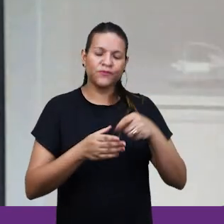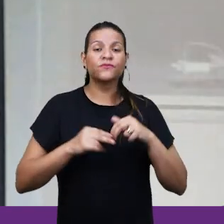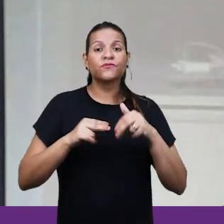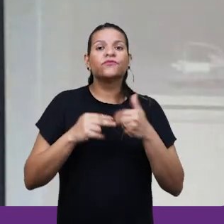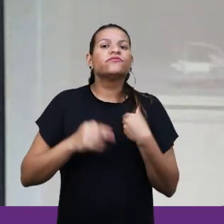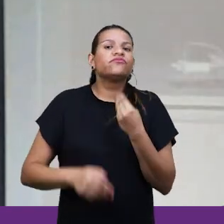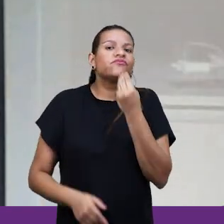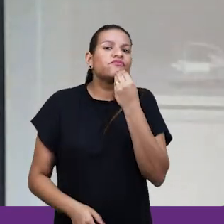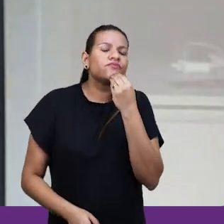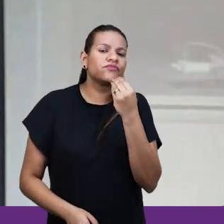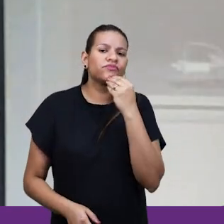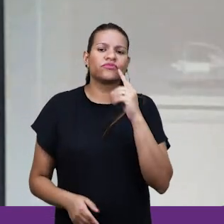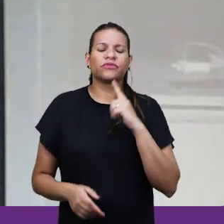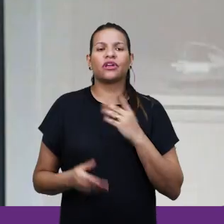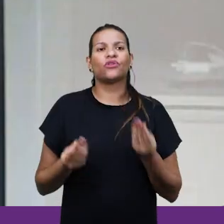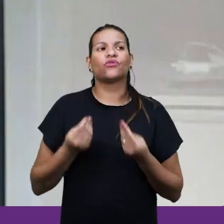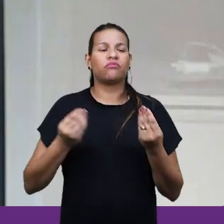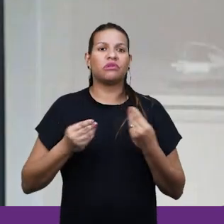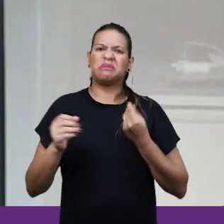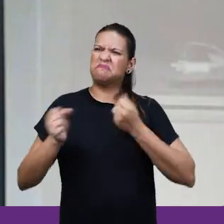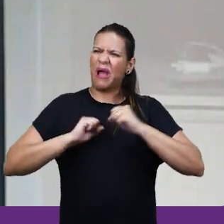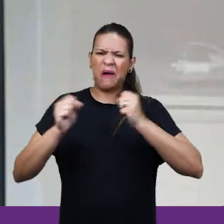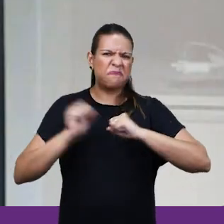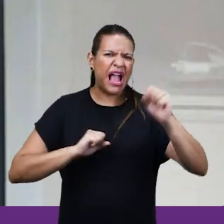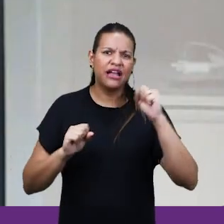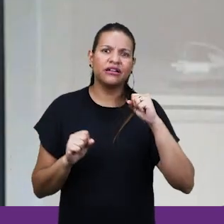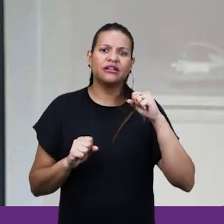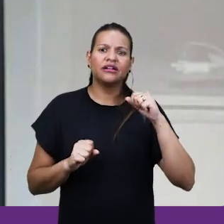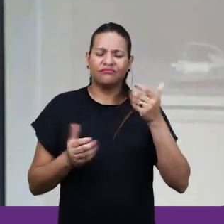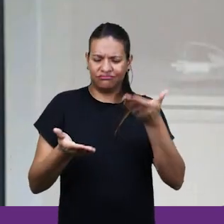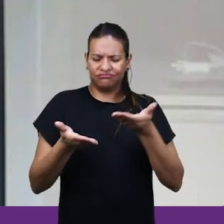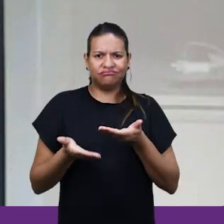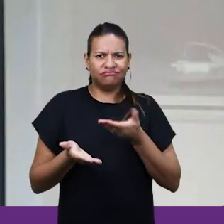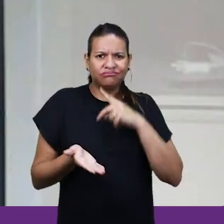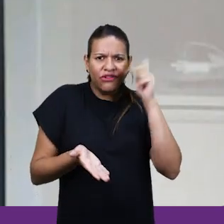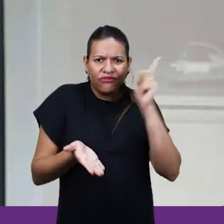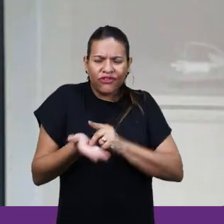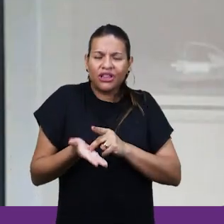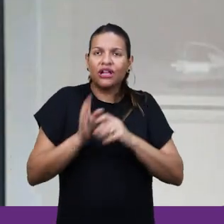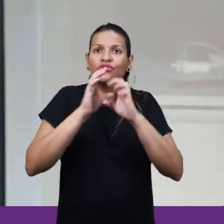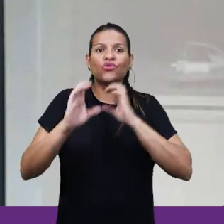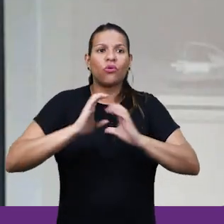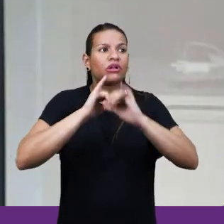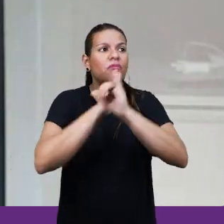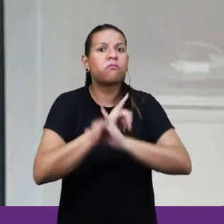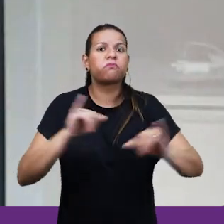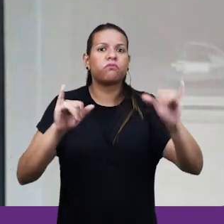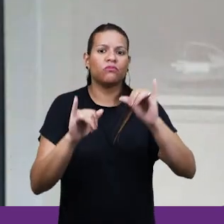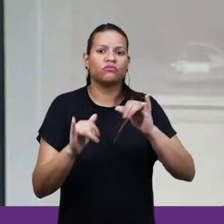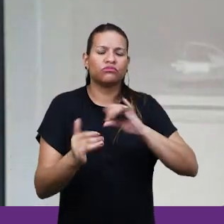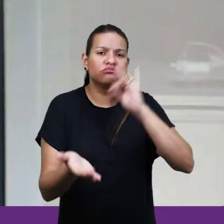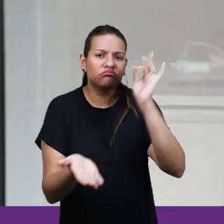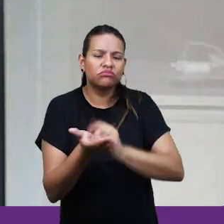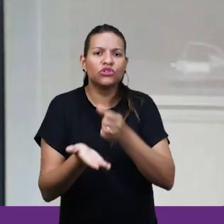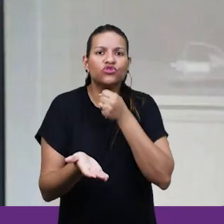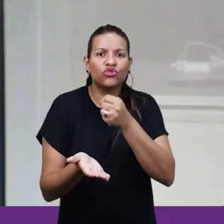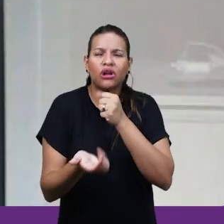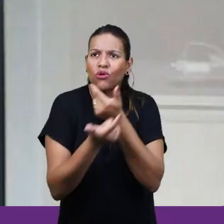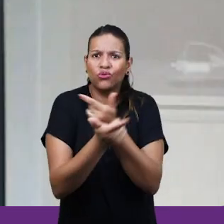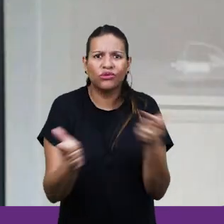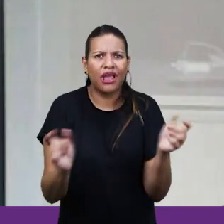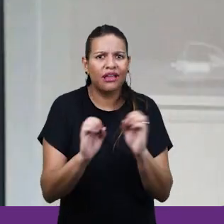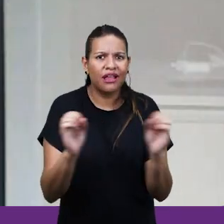checagem de informações já fez esse trabalho de investigar, de ir lá ver o que tem de real ou o que foi